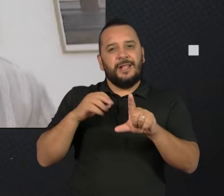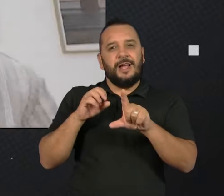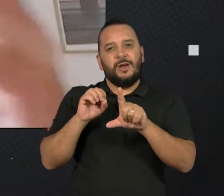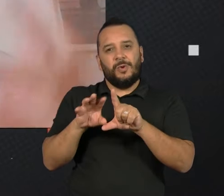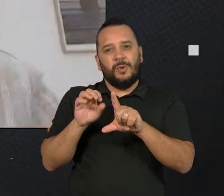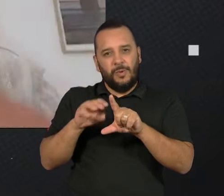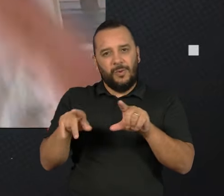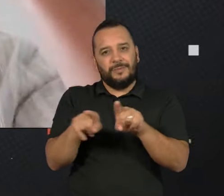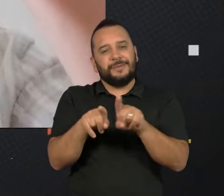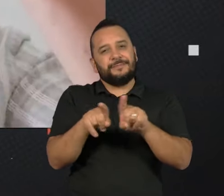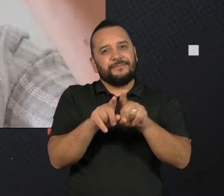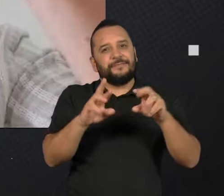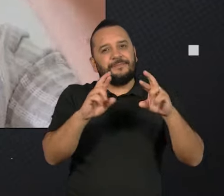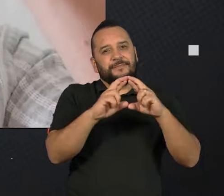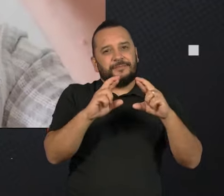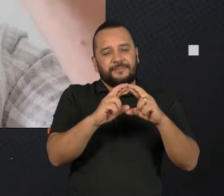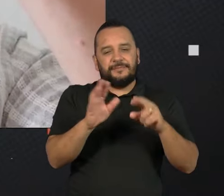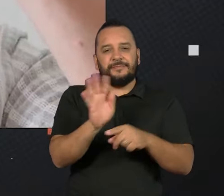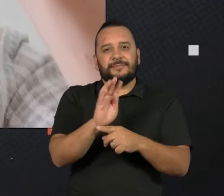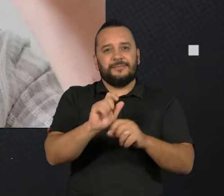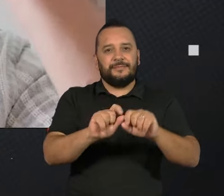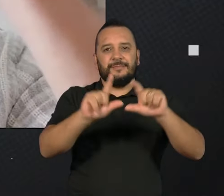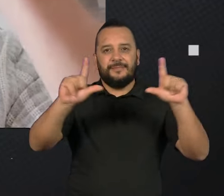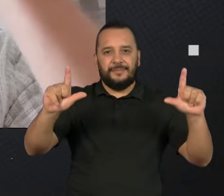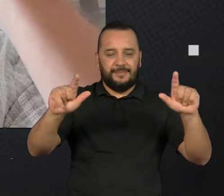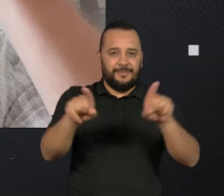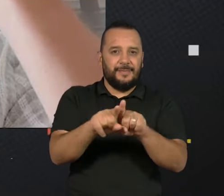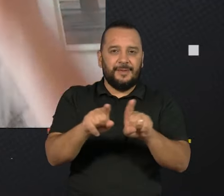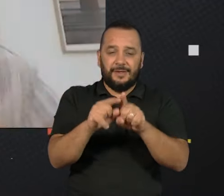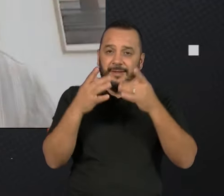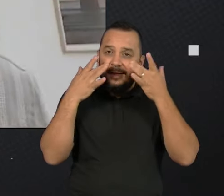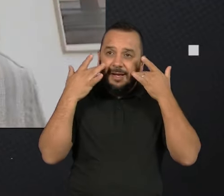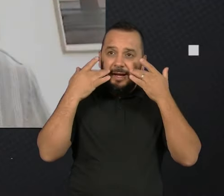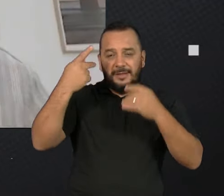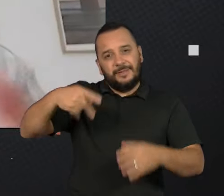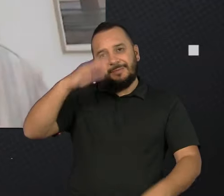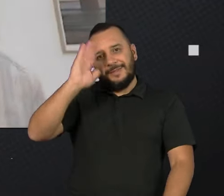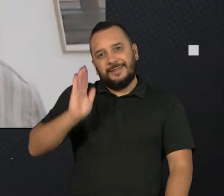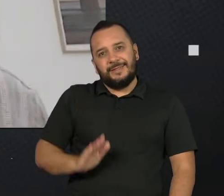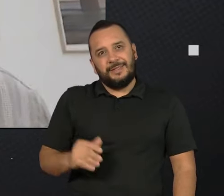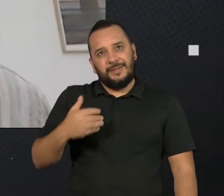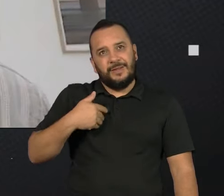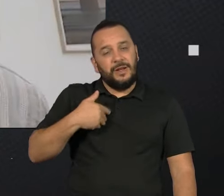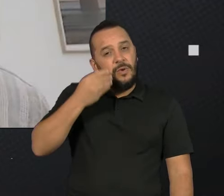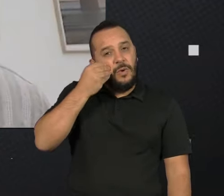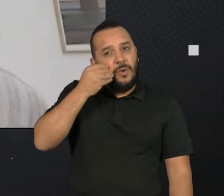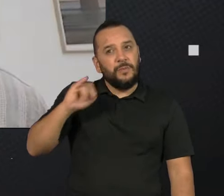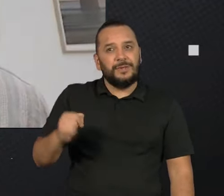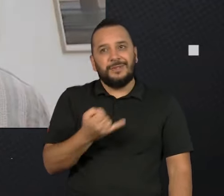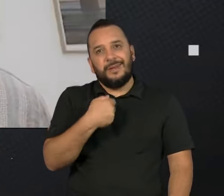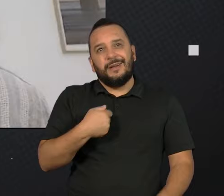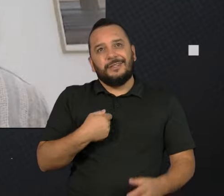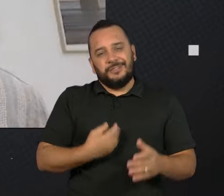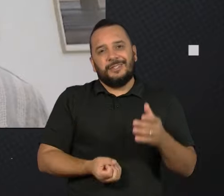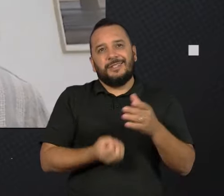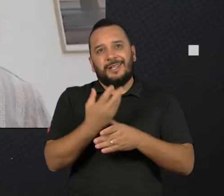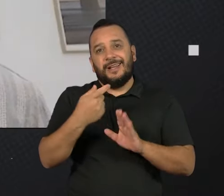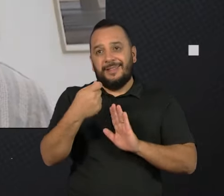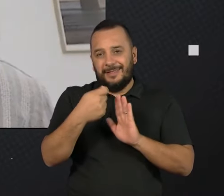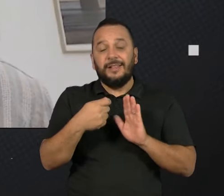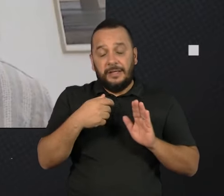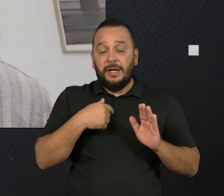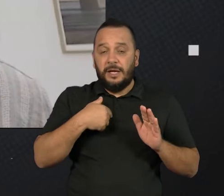TV Record, no cinema, no teatro brasileiro. E aí eu tive a oportunidade de fazer textos que eram de autoria